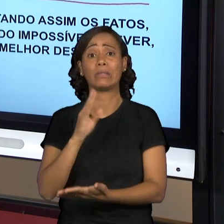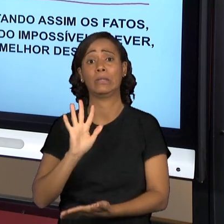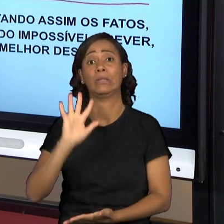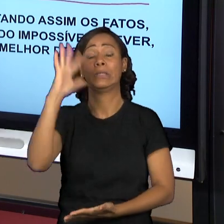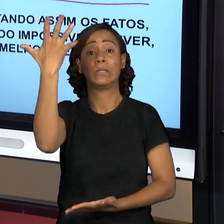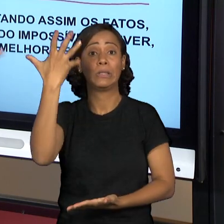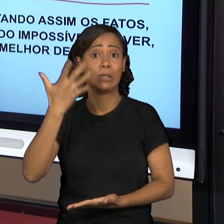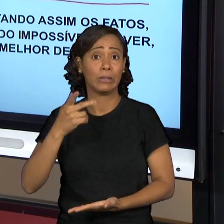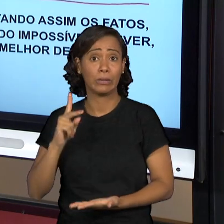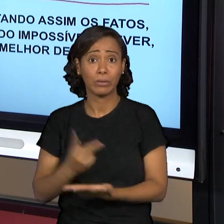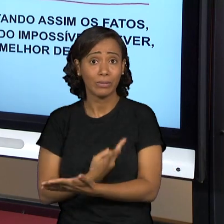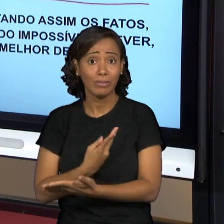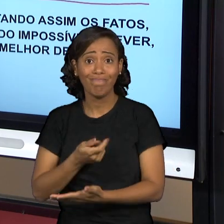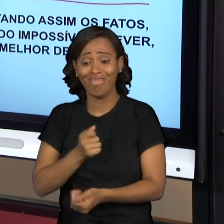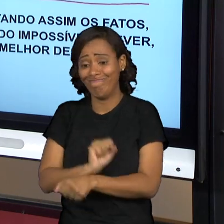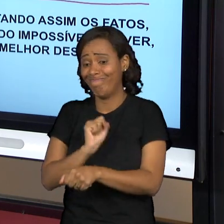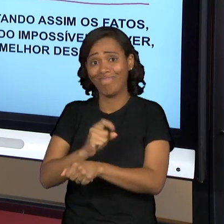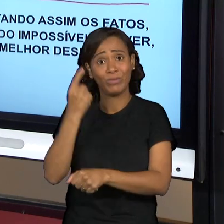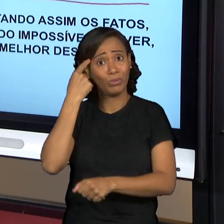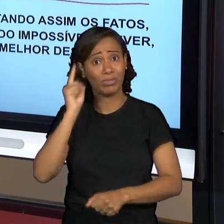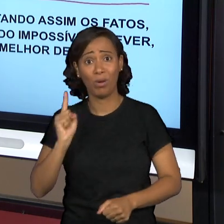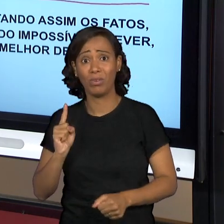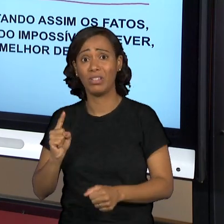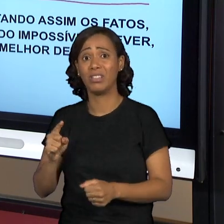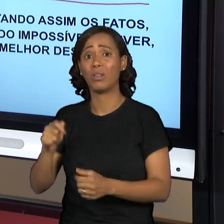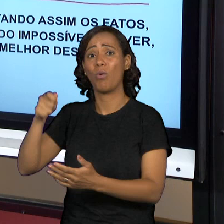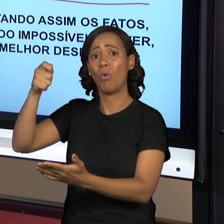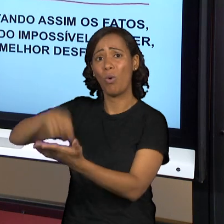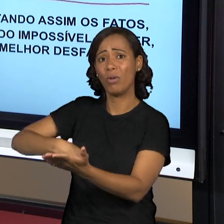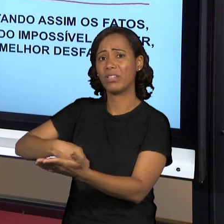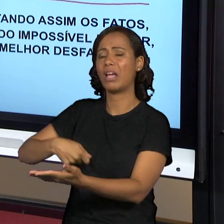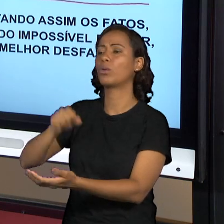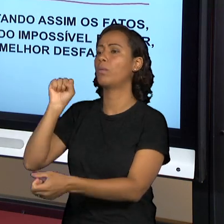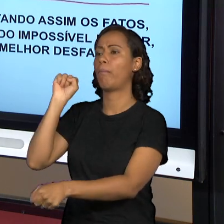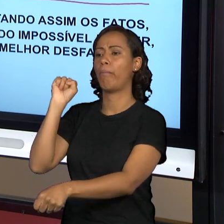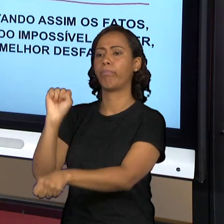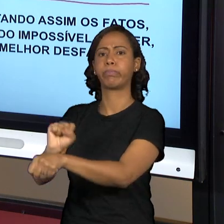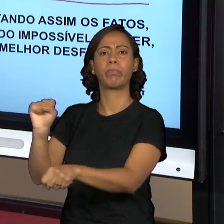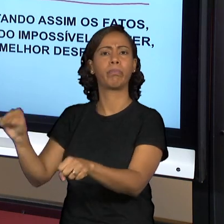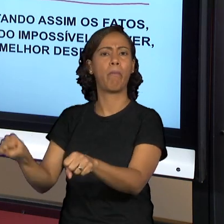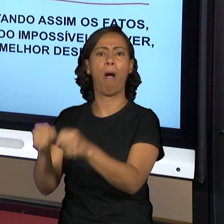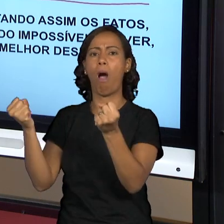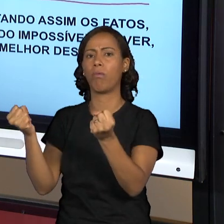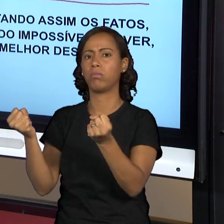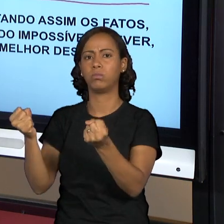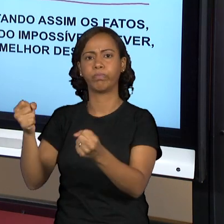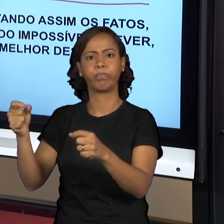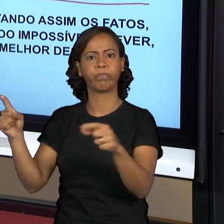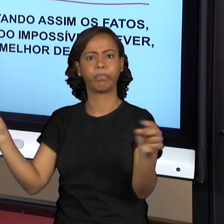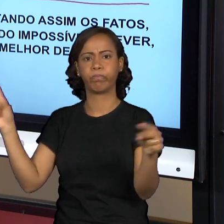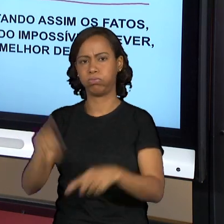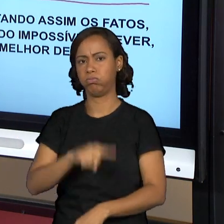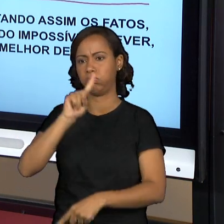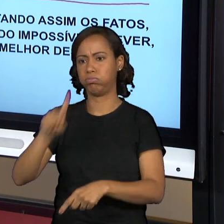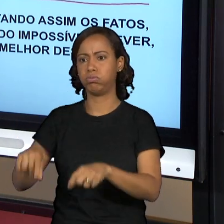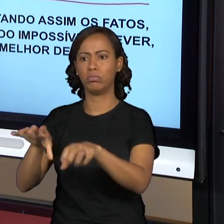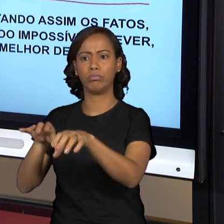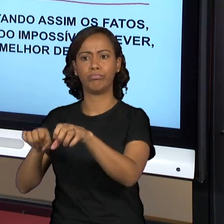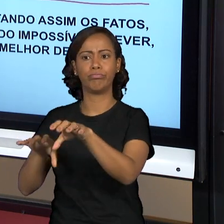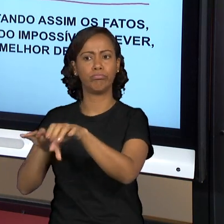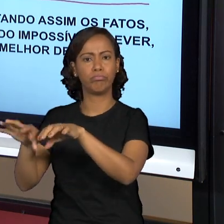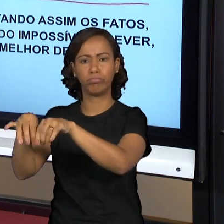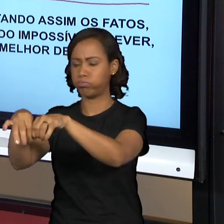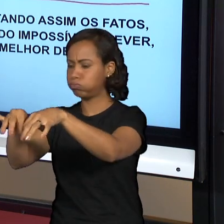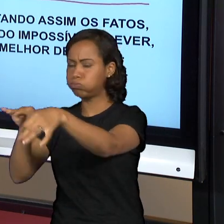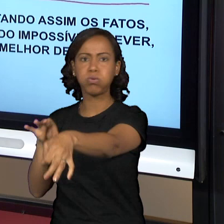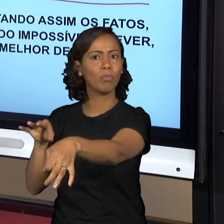não poderia prever, então eu vou encerrar aquele contrato. Eu não vou cumprir com essa obrigação justamente pelo fato de que